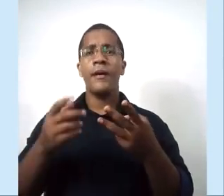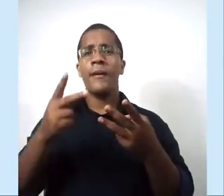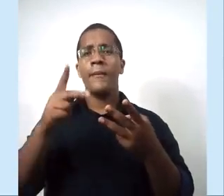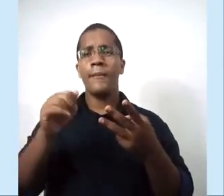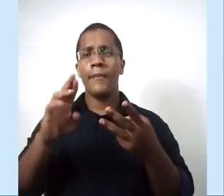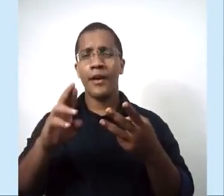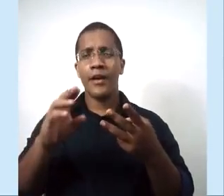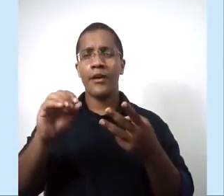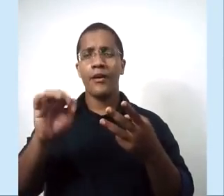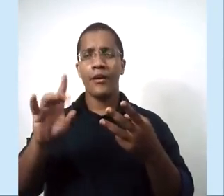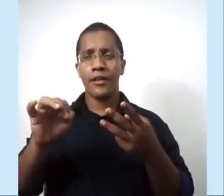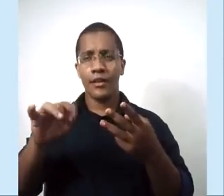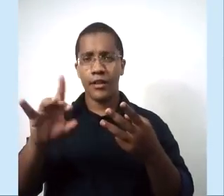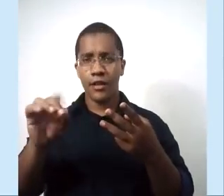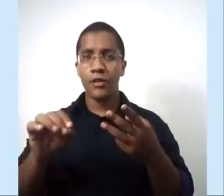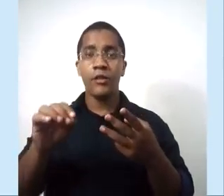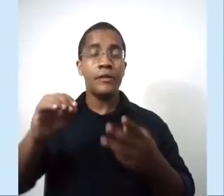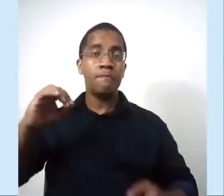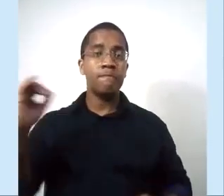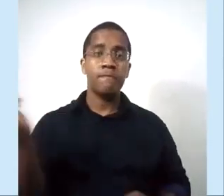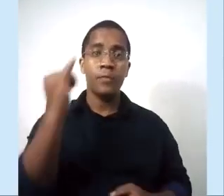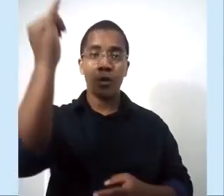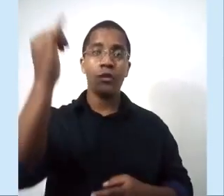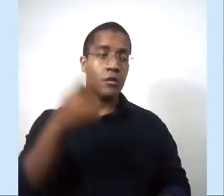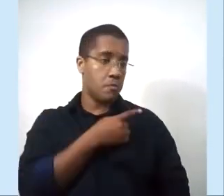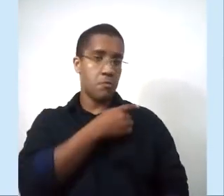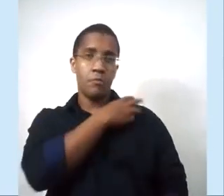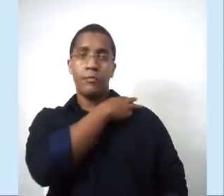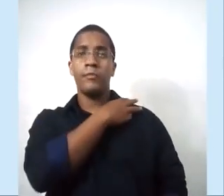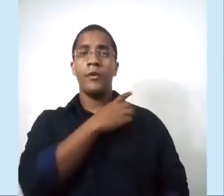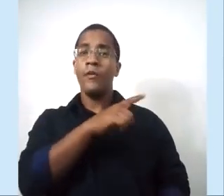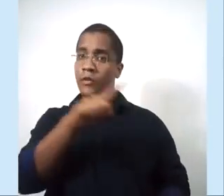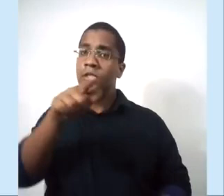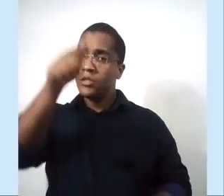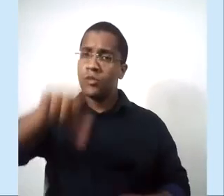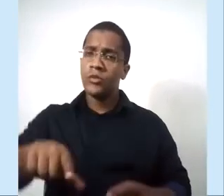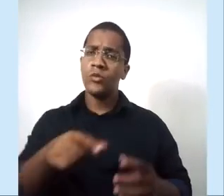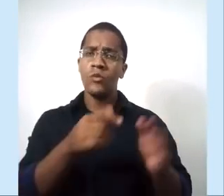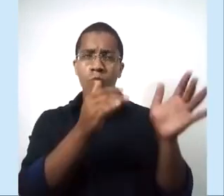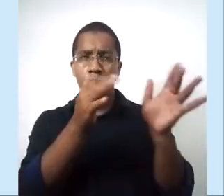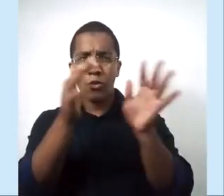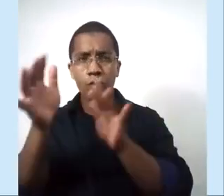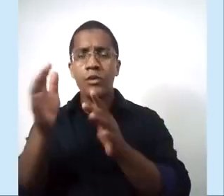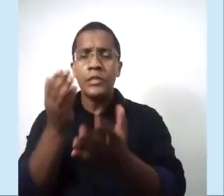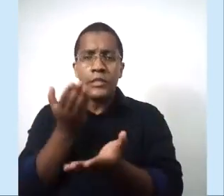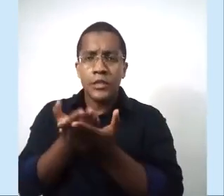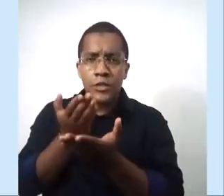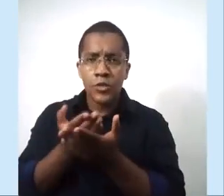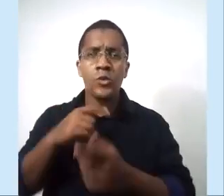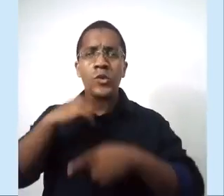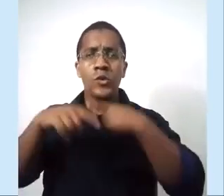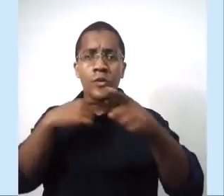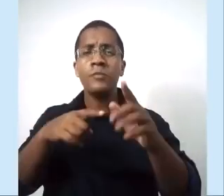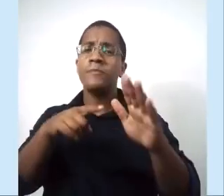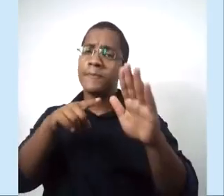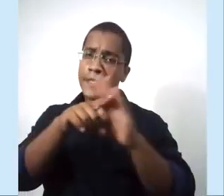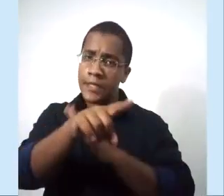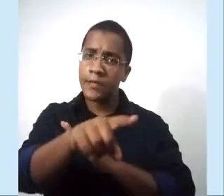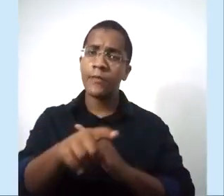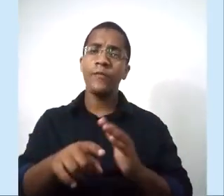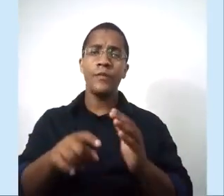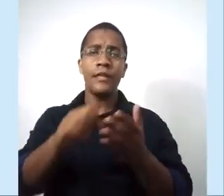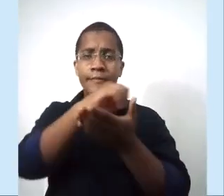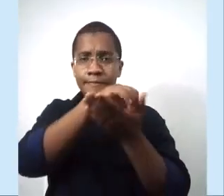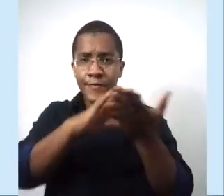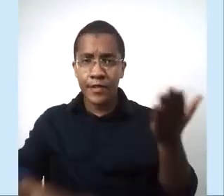ordenados, é fundamental para o ensino médio. Então, pessoal, reveja com calma, estude,